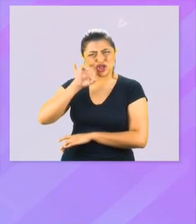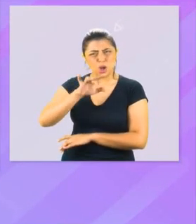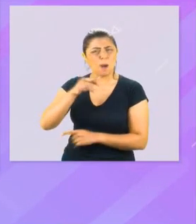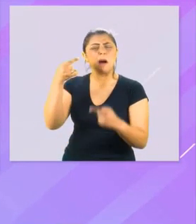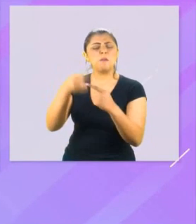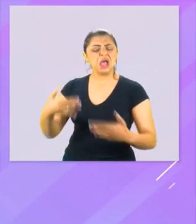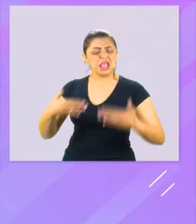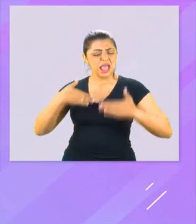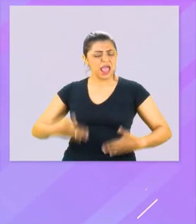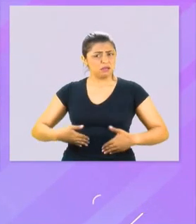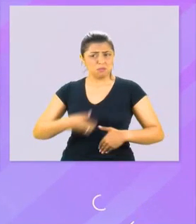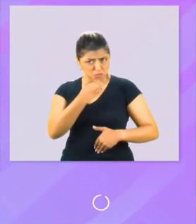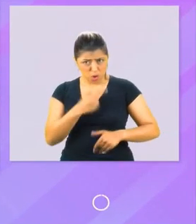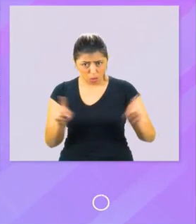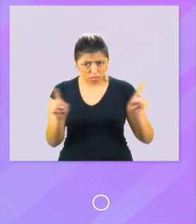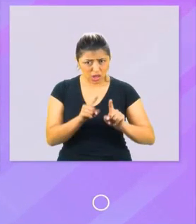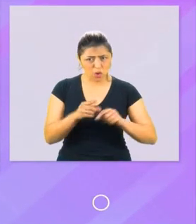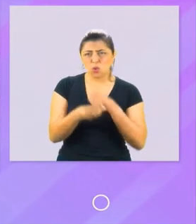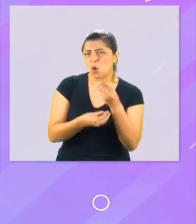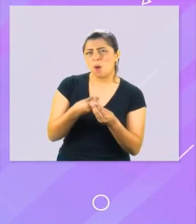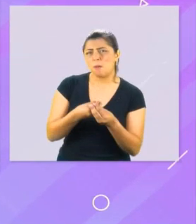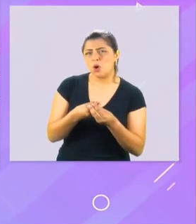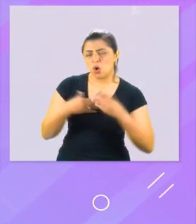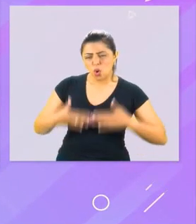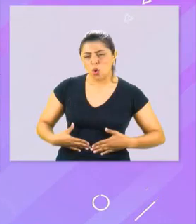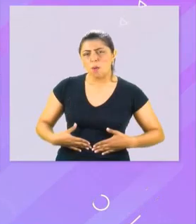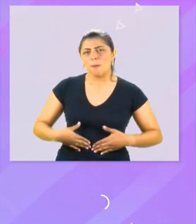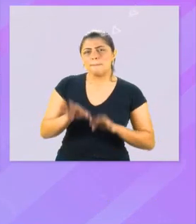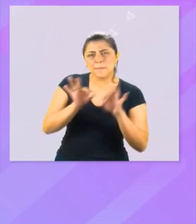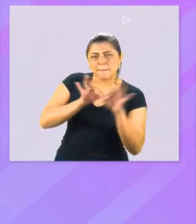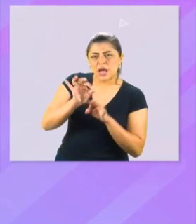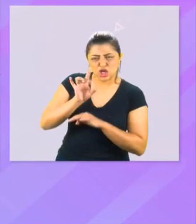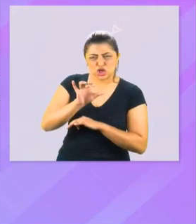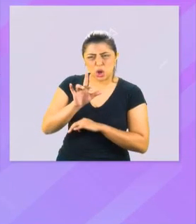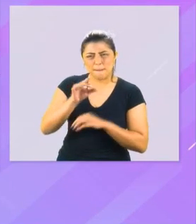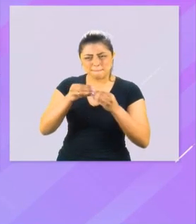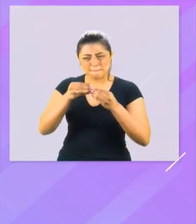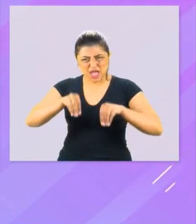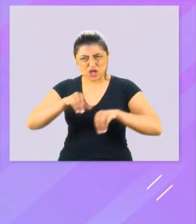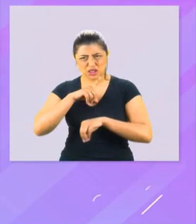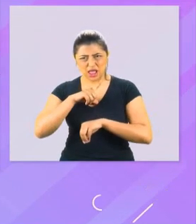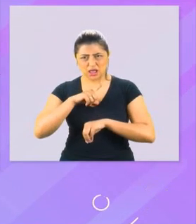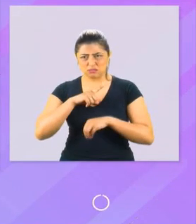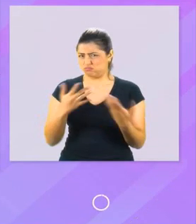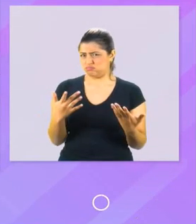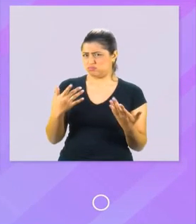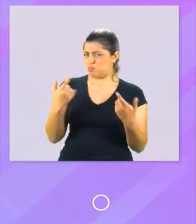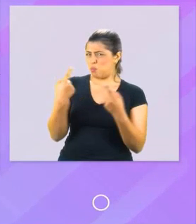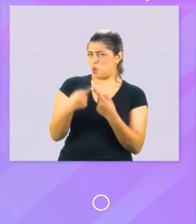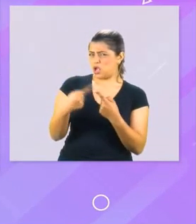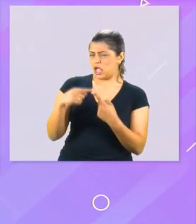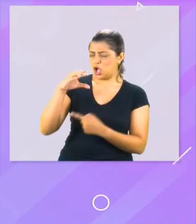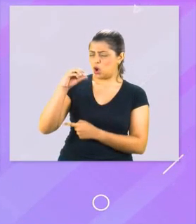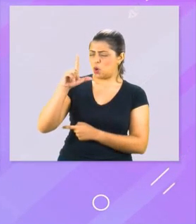existe no meu organismo? Será que o meu organismo iria produzir algo apenas para prejudicá-lo? Ele não existe para mais